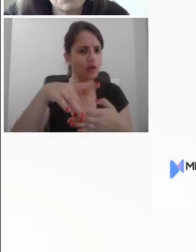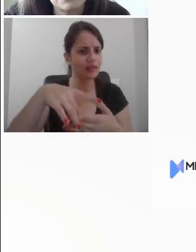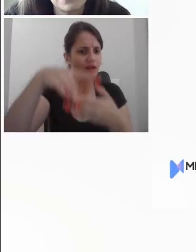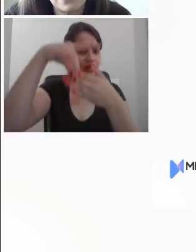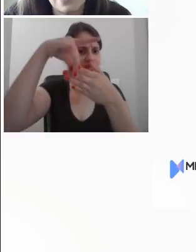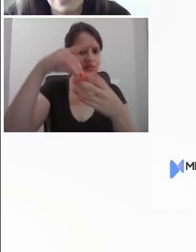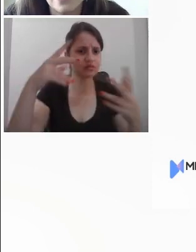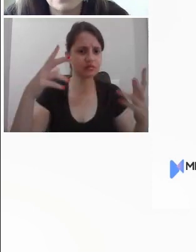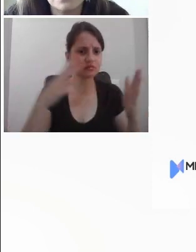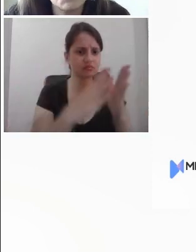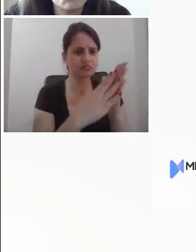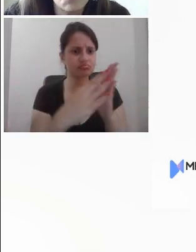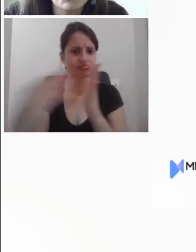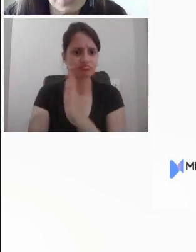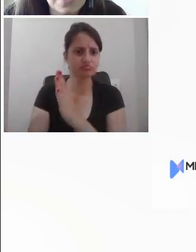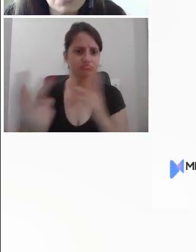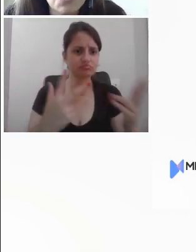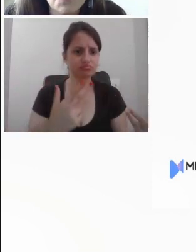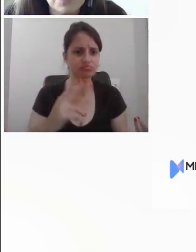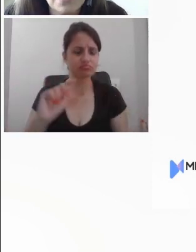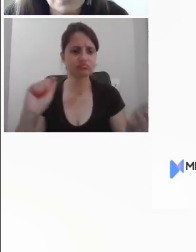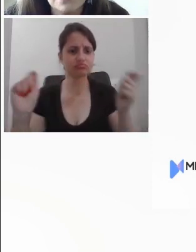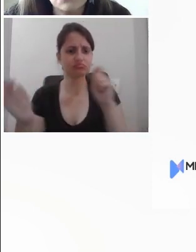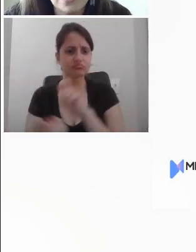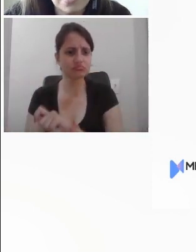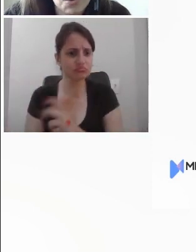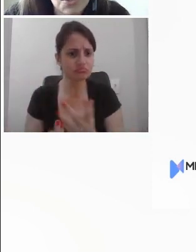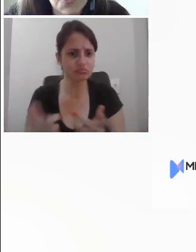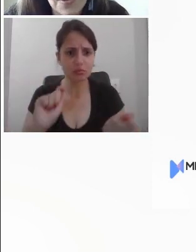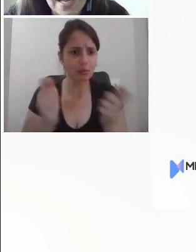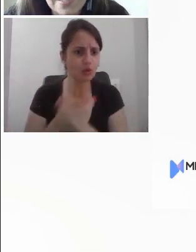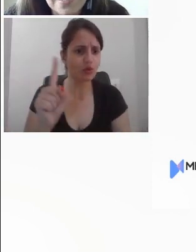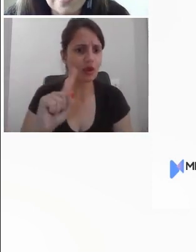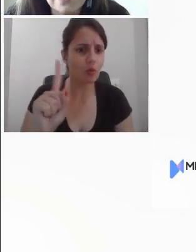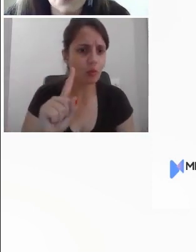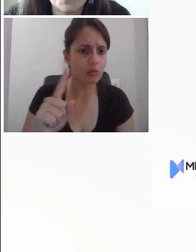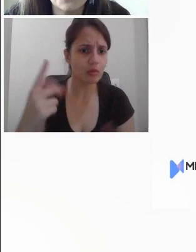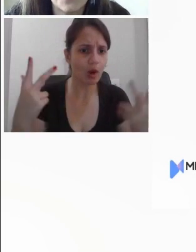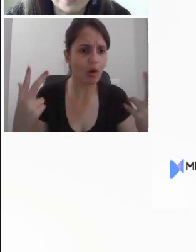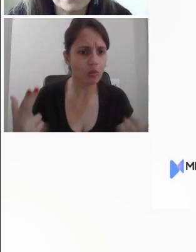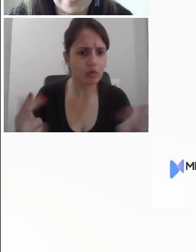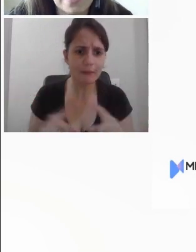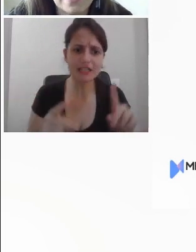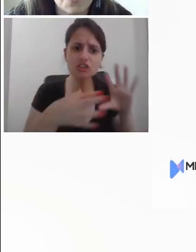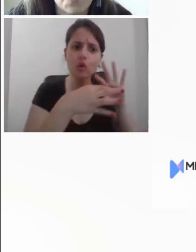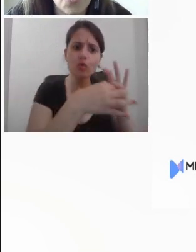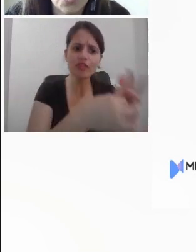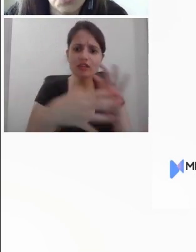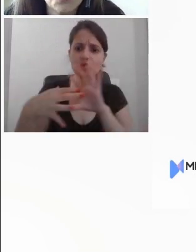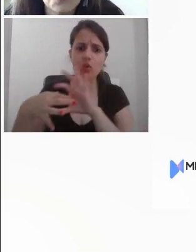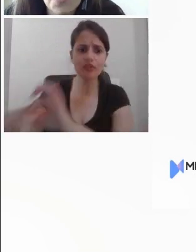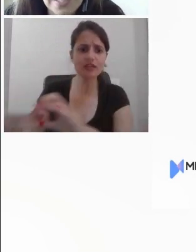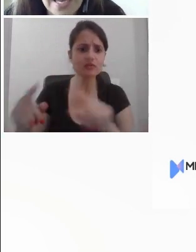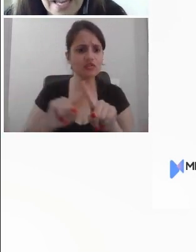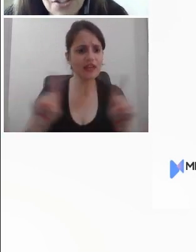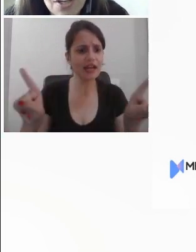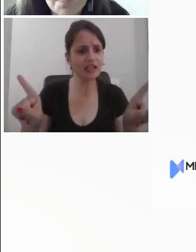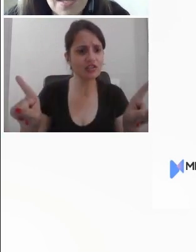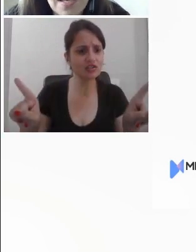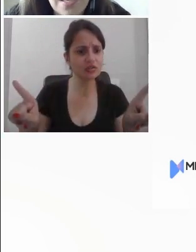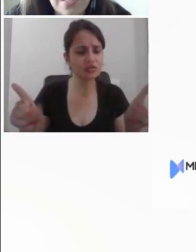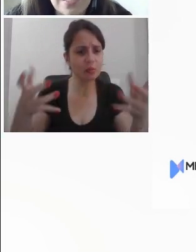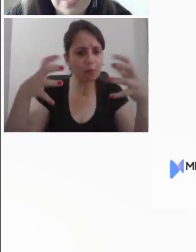adotados eh em um contexto que tinha as suas diferenças tinha uma diferença entre o produto e o